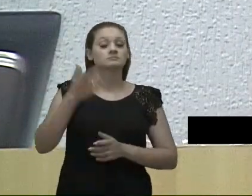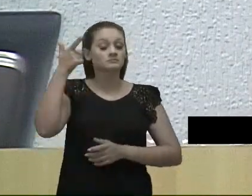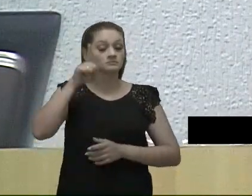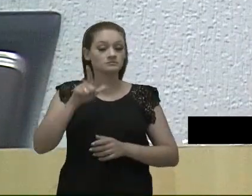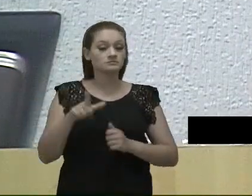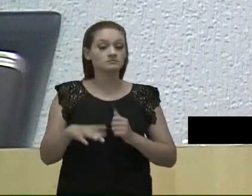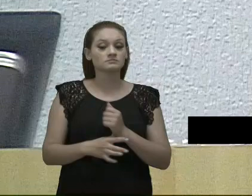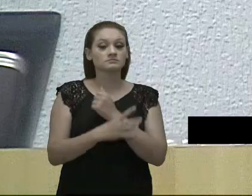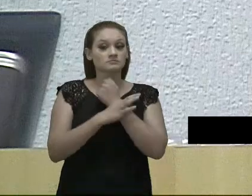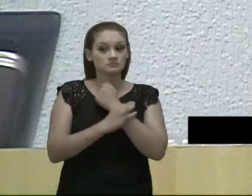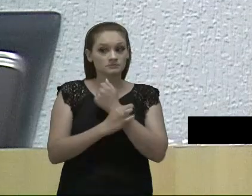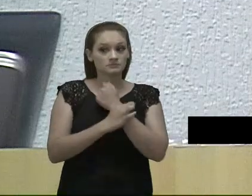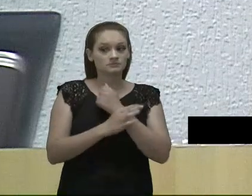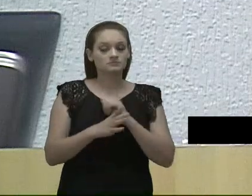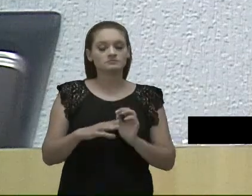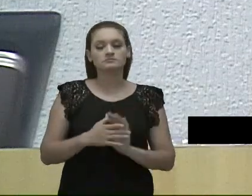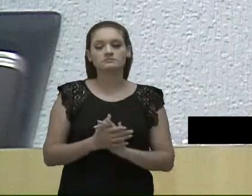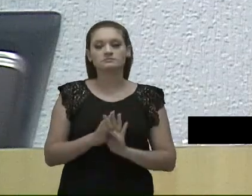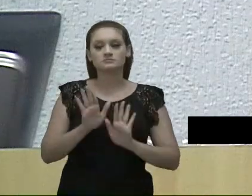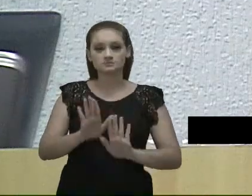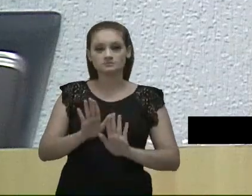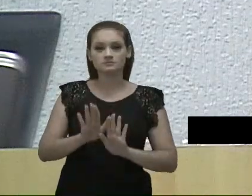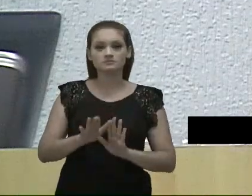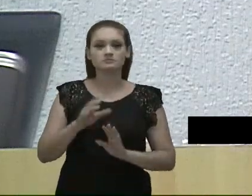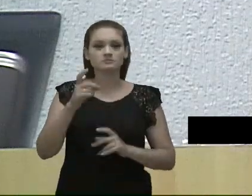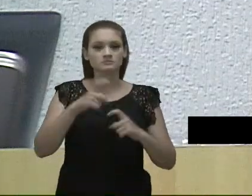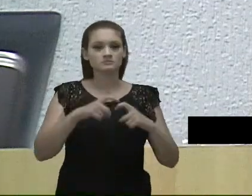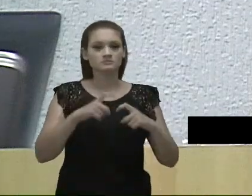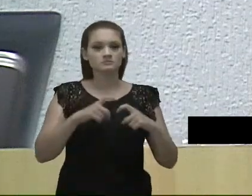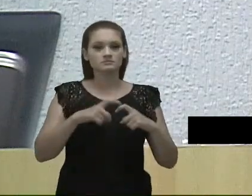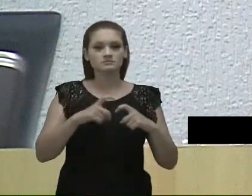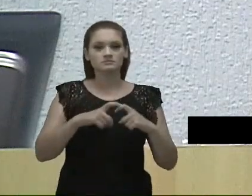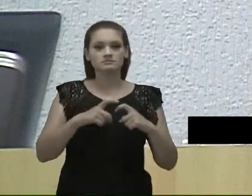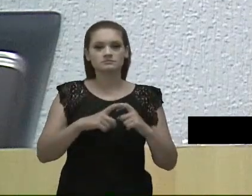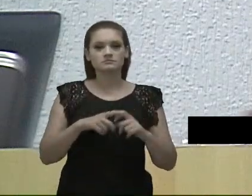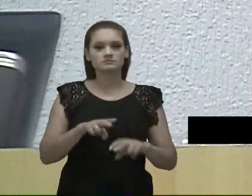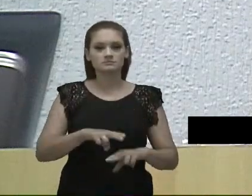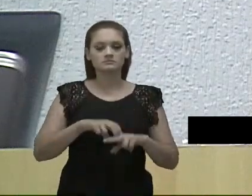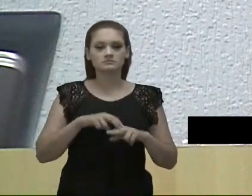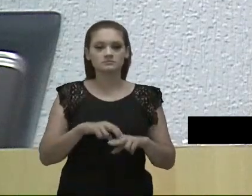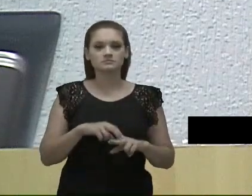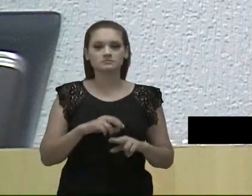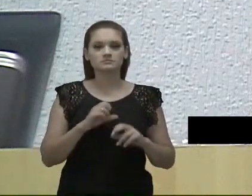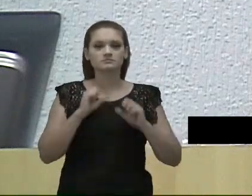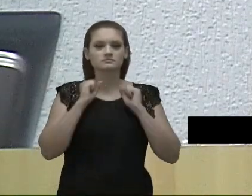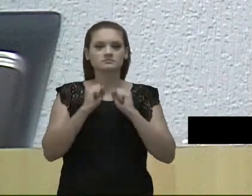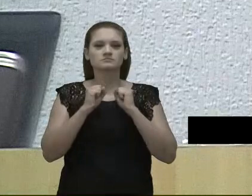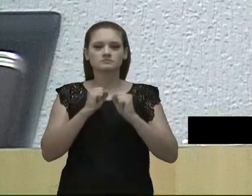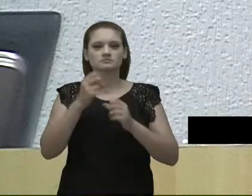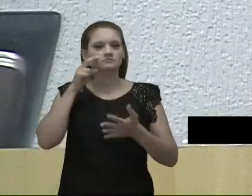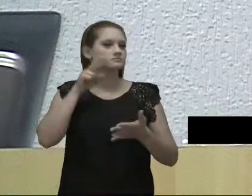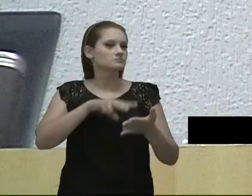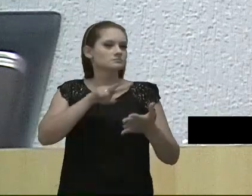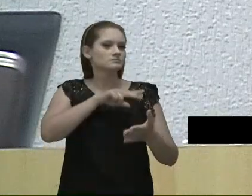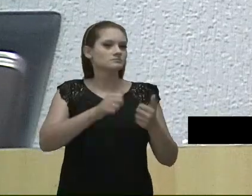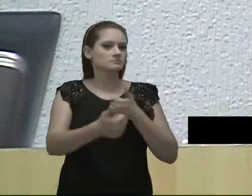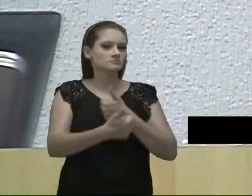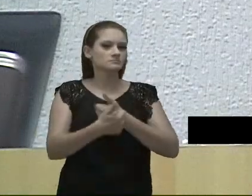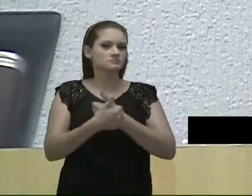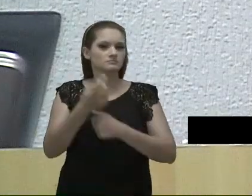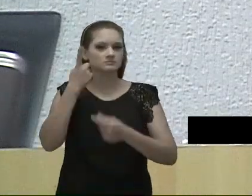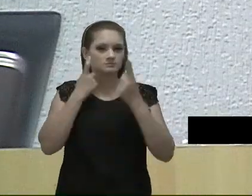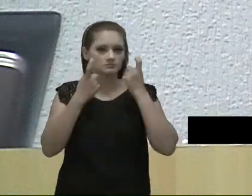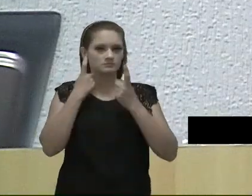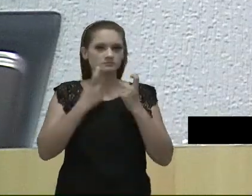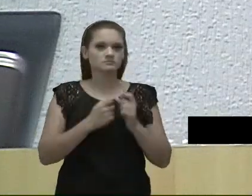você não tem conhecimento disso. E vários médicos vieram falar sobre isso também, tá? Para poder assistir mais de perto, que é uma preocupação